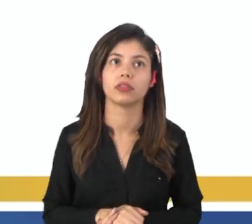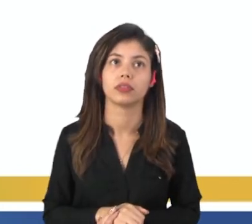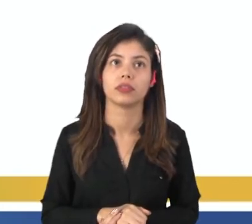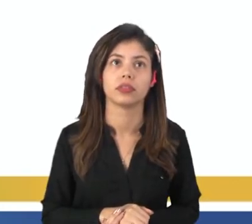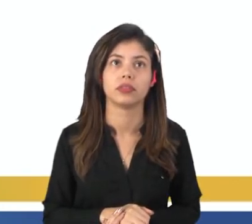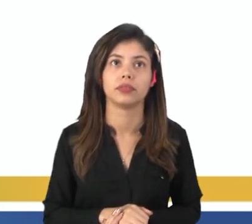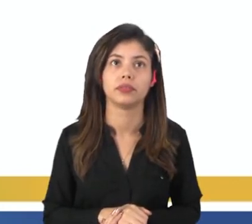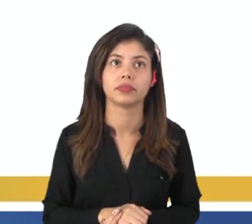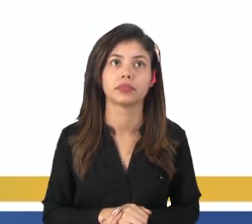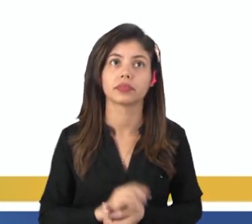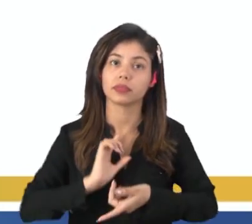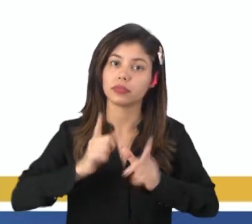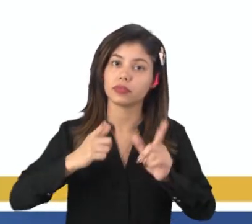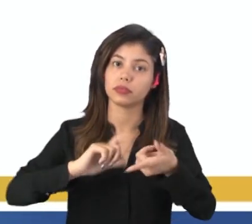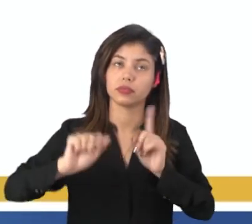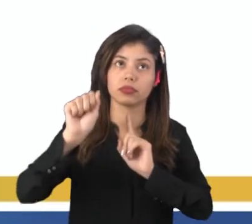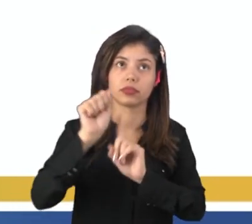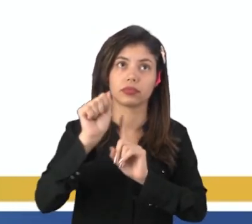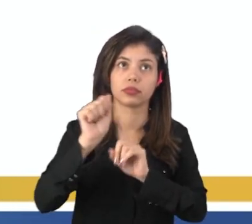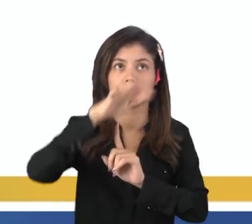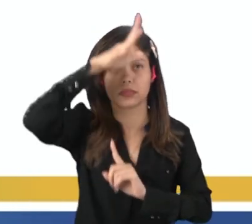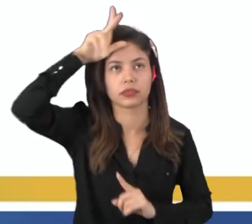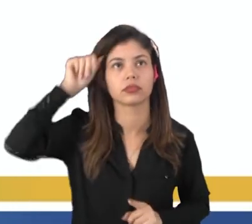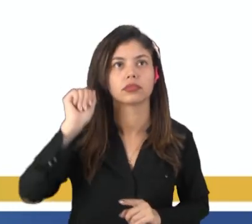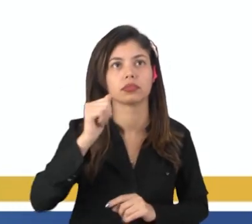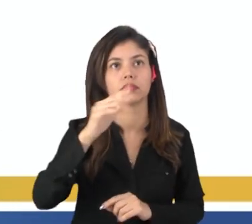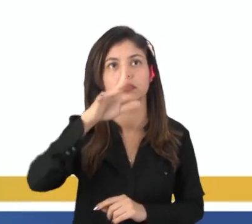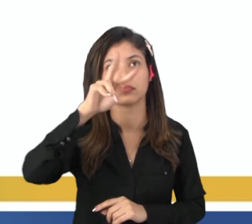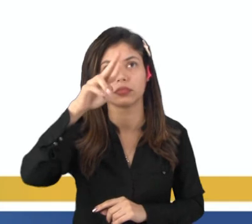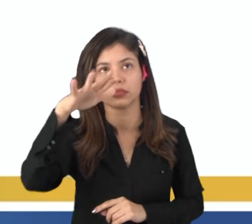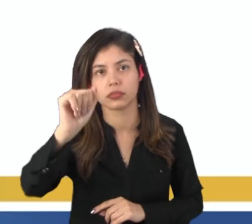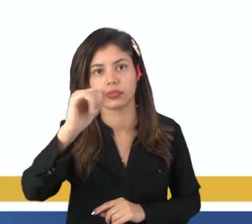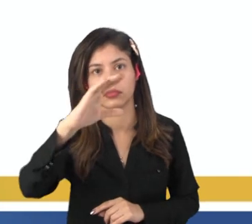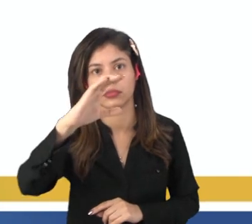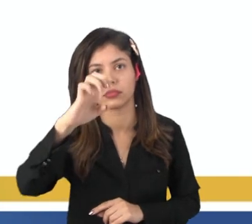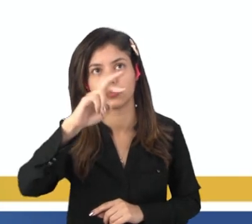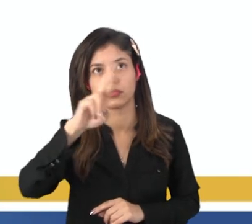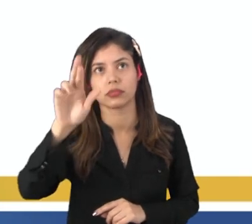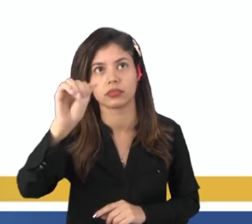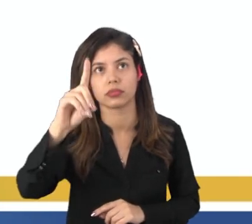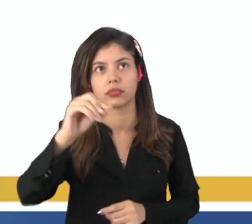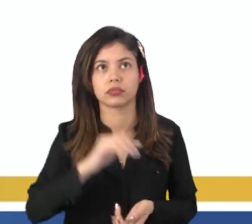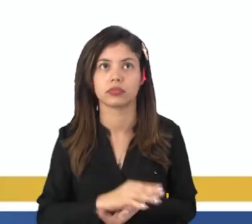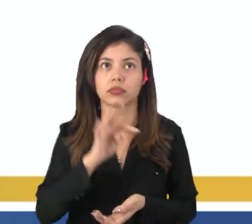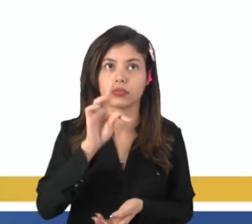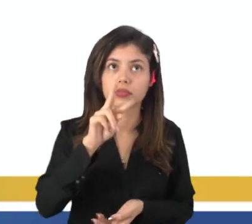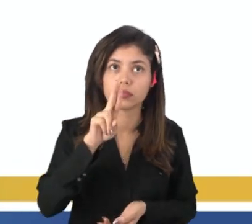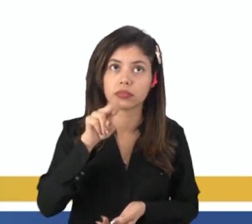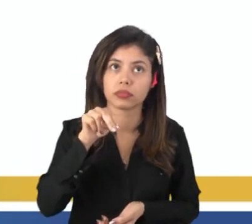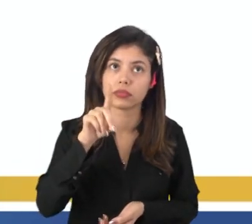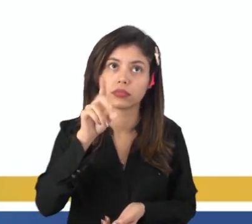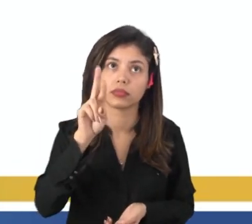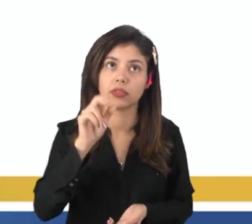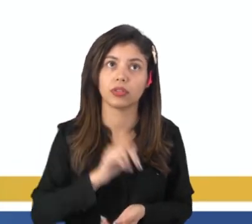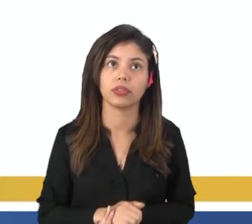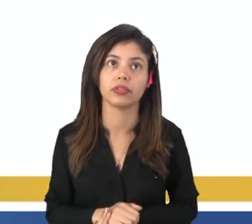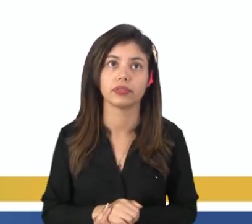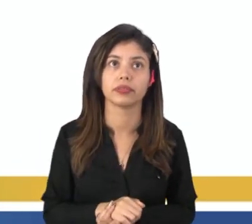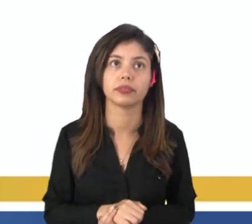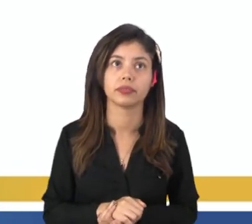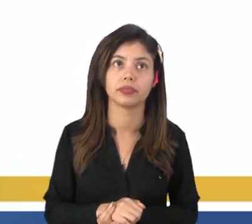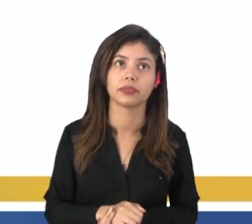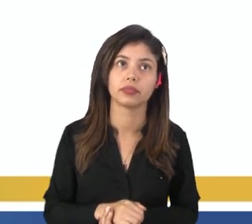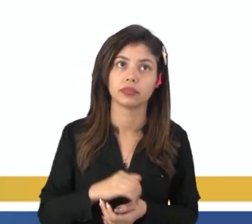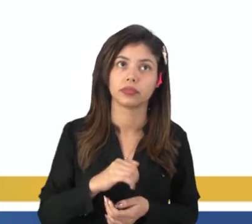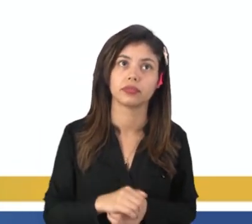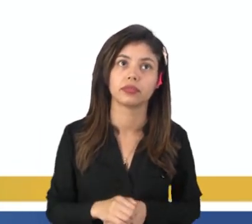é letra A, Amazônia, Caatinga e Cerrado. Observem que na letra B tem tundra, nós não temos tundra, né? Na letra